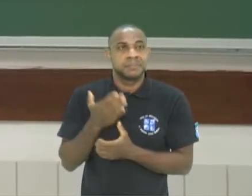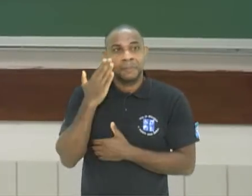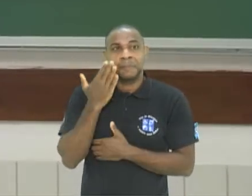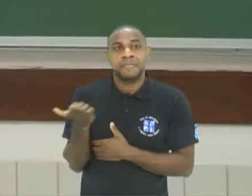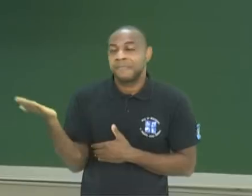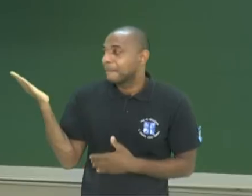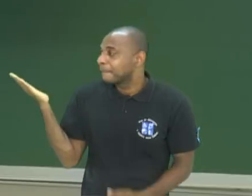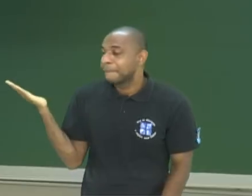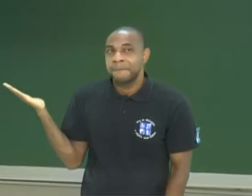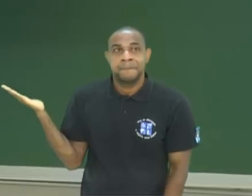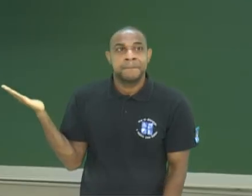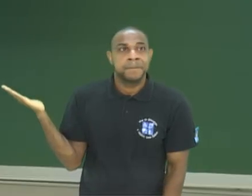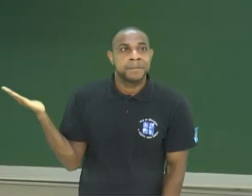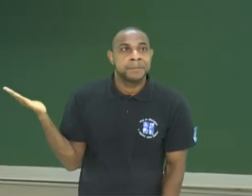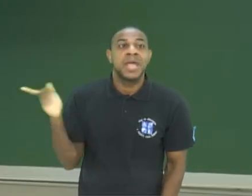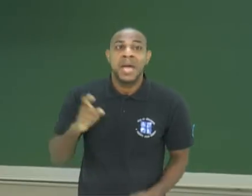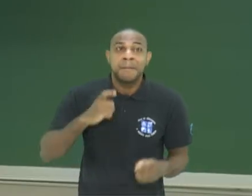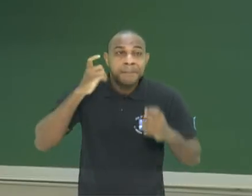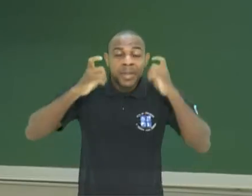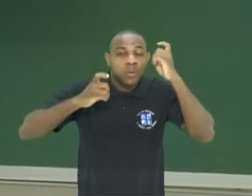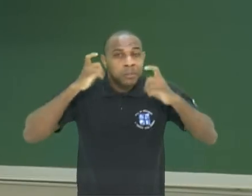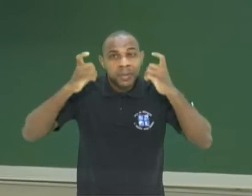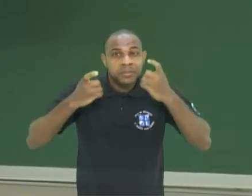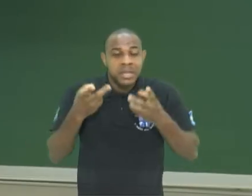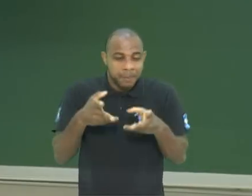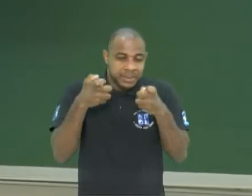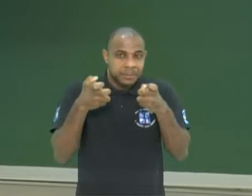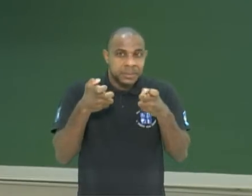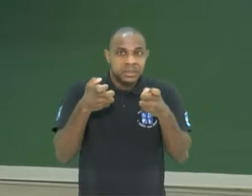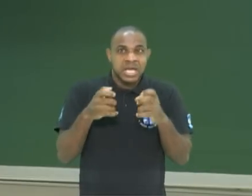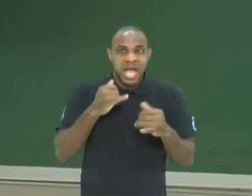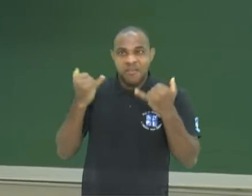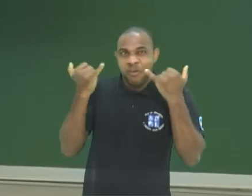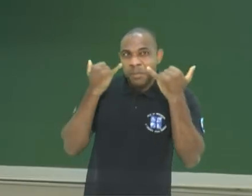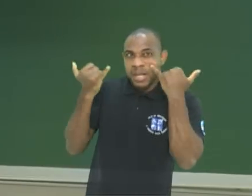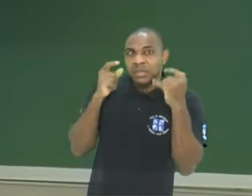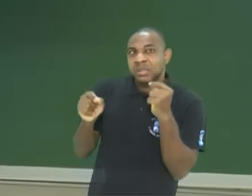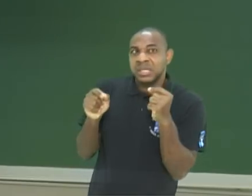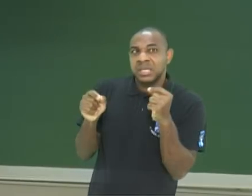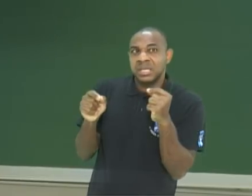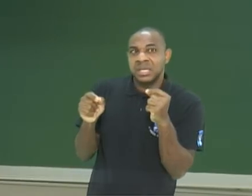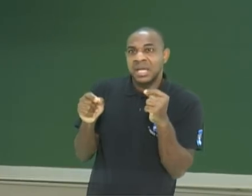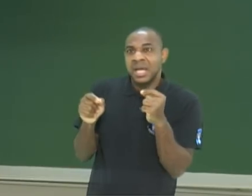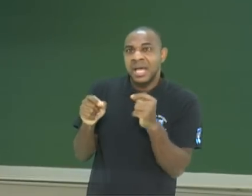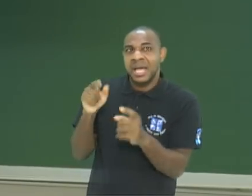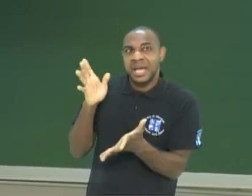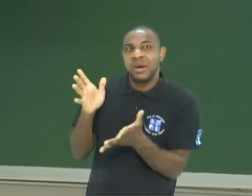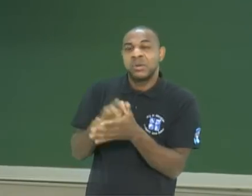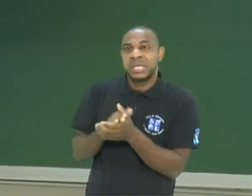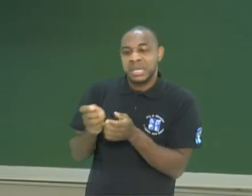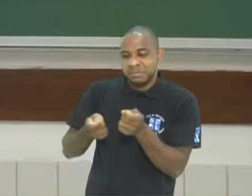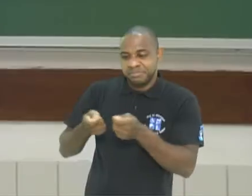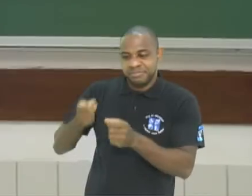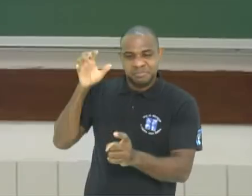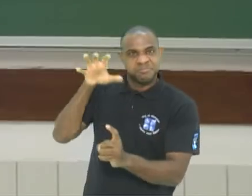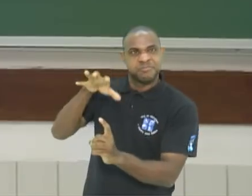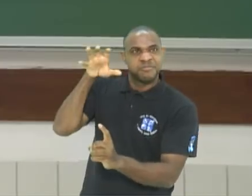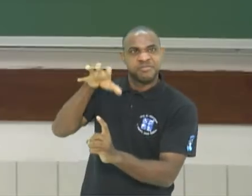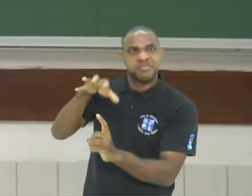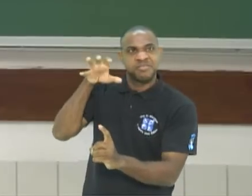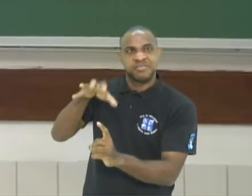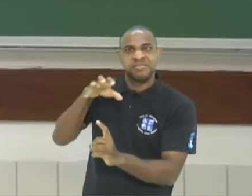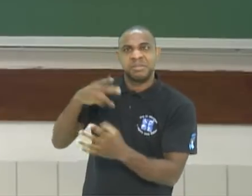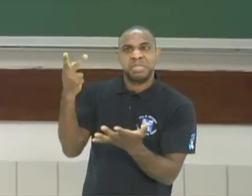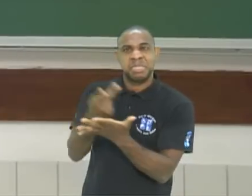só. É preocupante quando observamos que uma informação é manipulada. Lembram quando nós